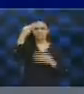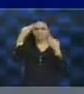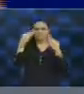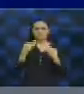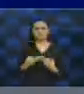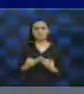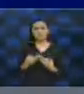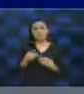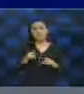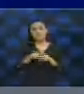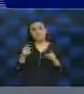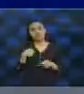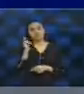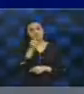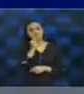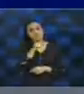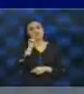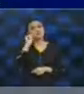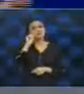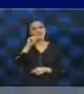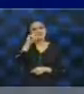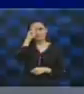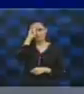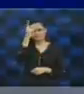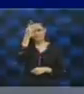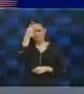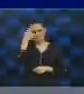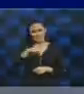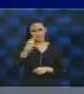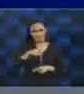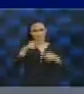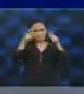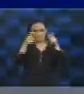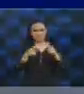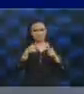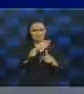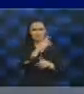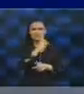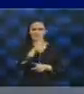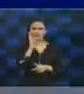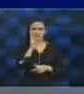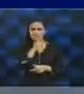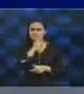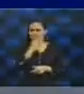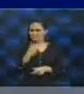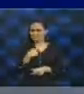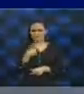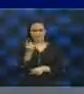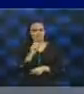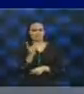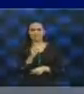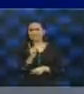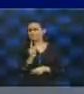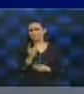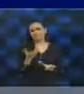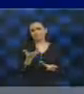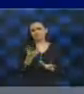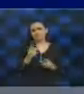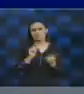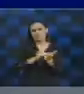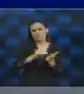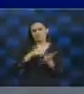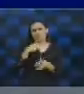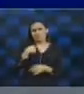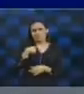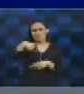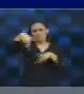quem anda tonto pela cidade, pelo que se diz aí em restaurantes, não sou eu. Não sou eu que ando tonto pela cidade.